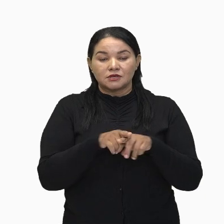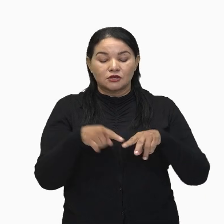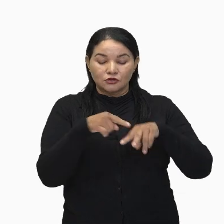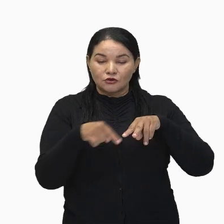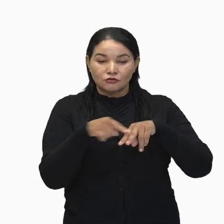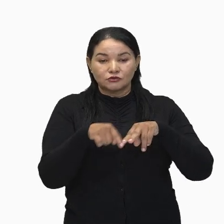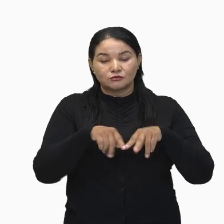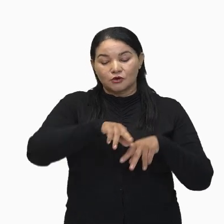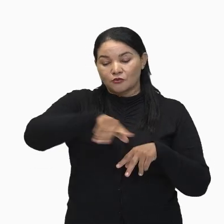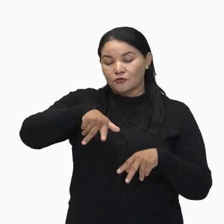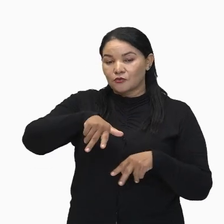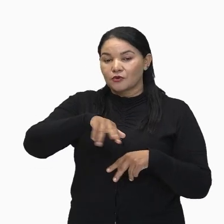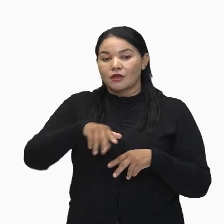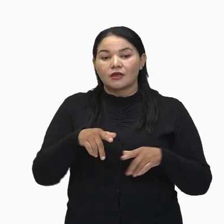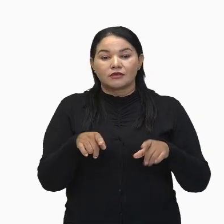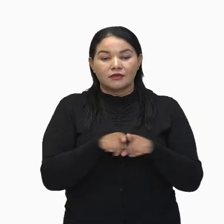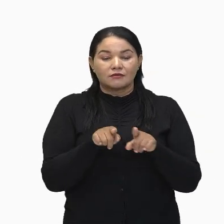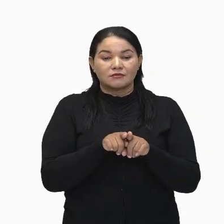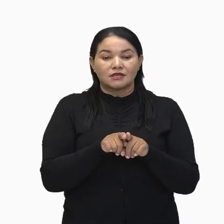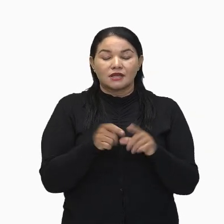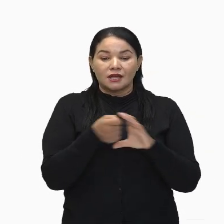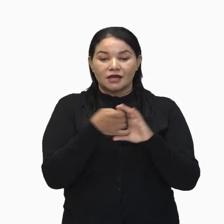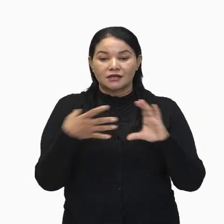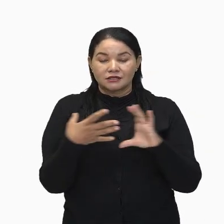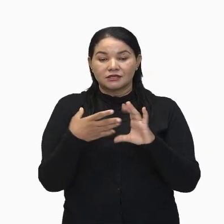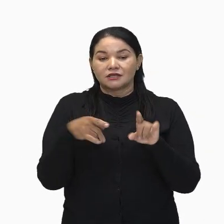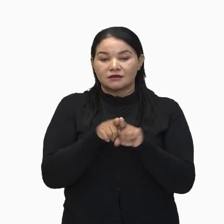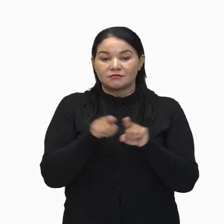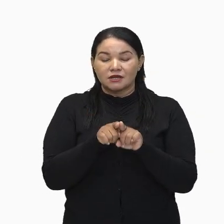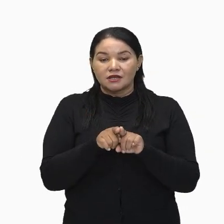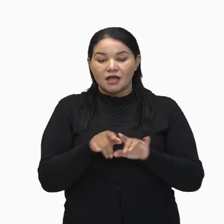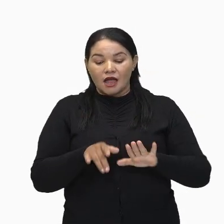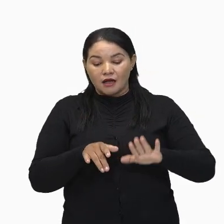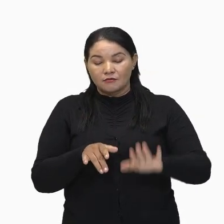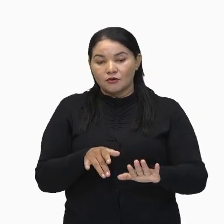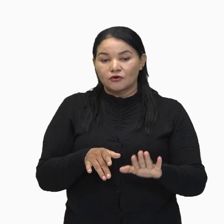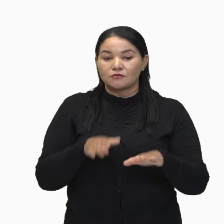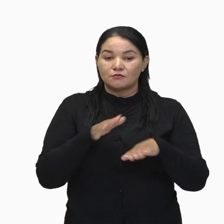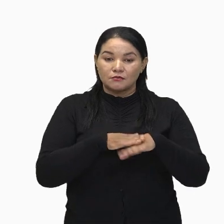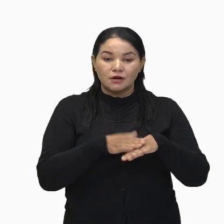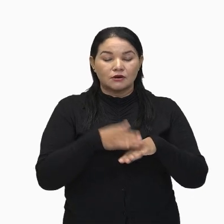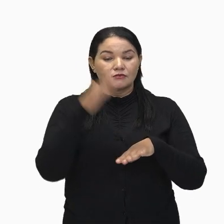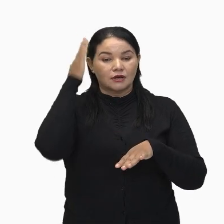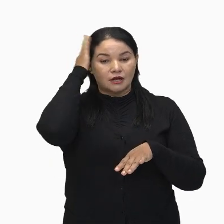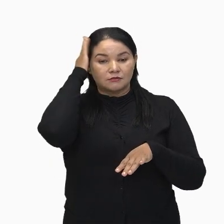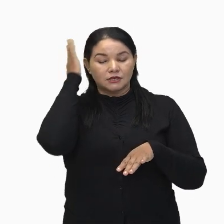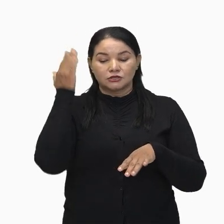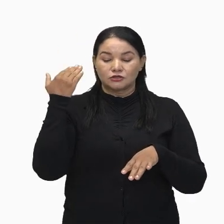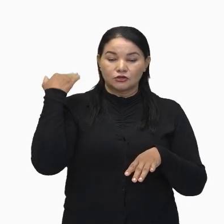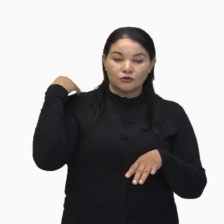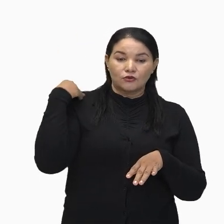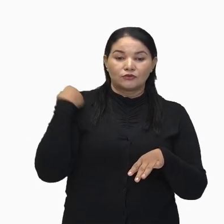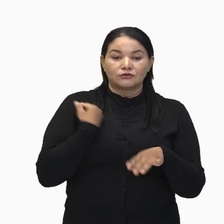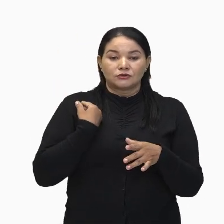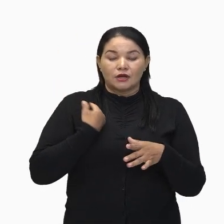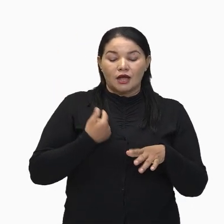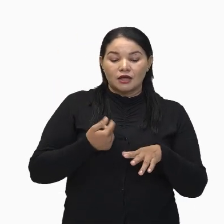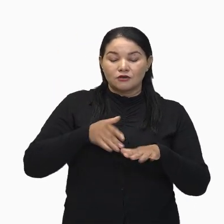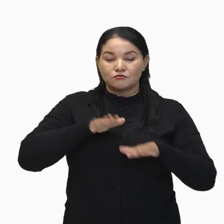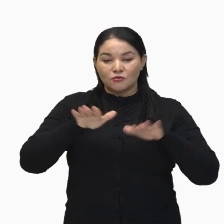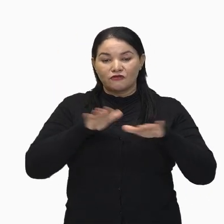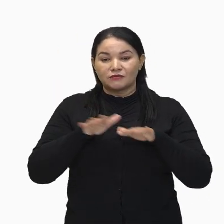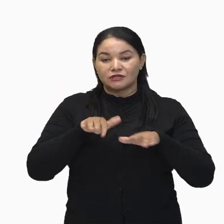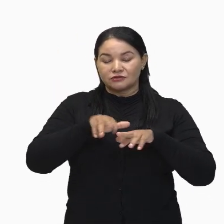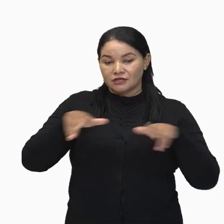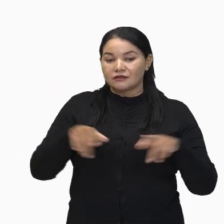ali também de usar como apoio mãos, cabeça e costas. E um caráter